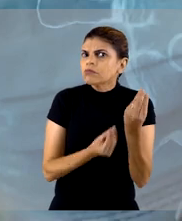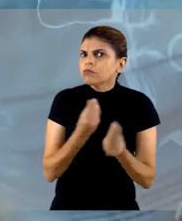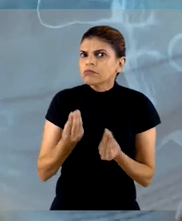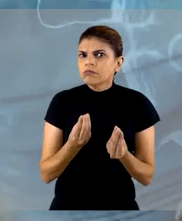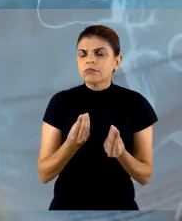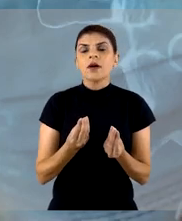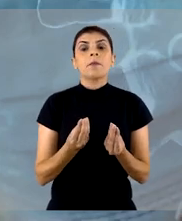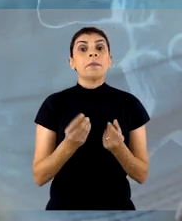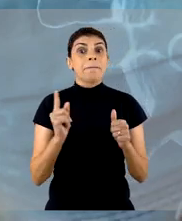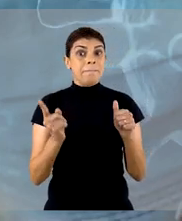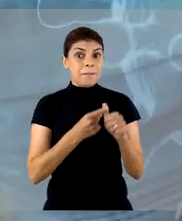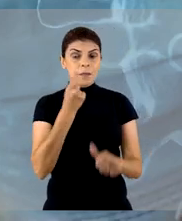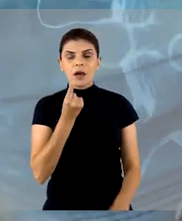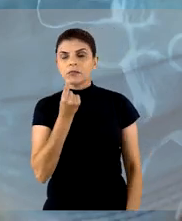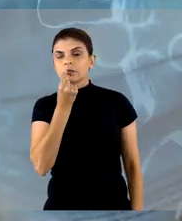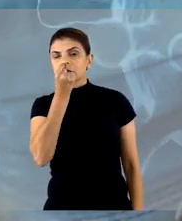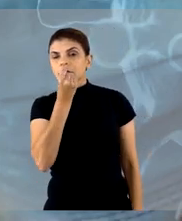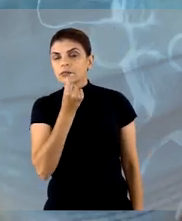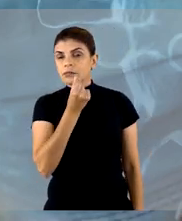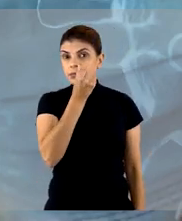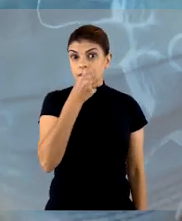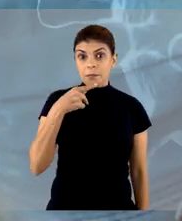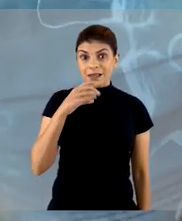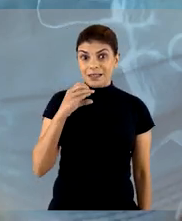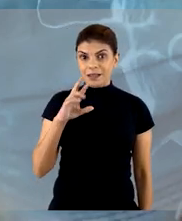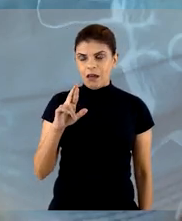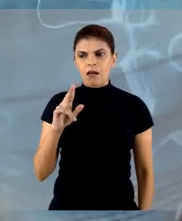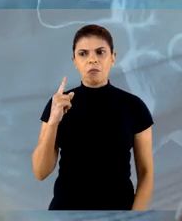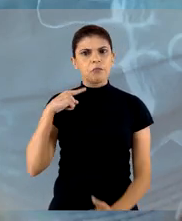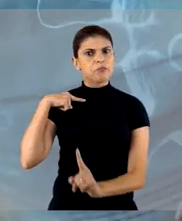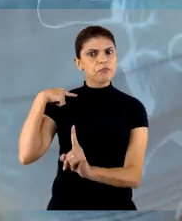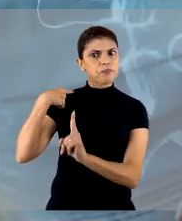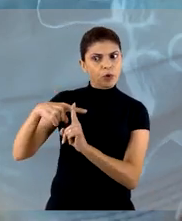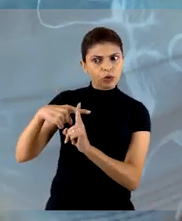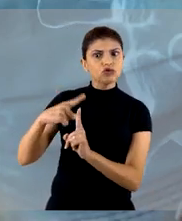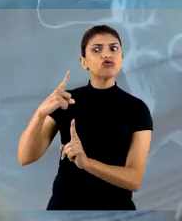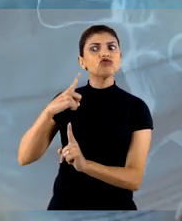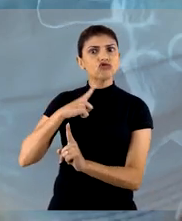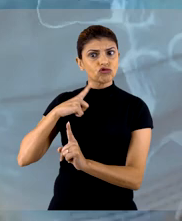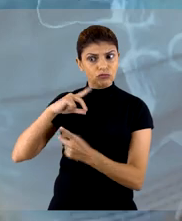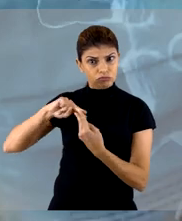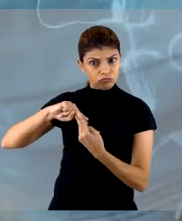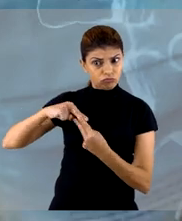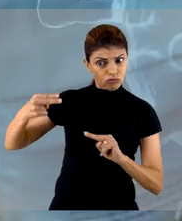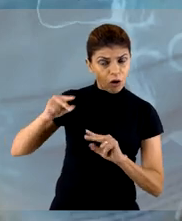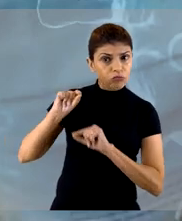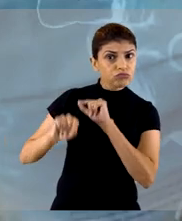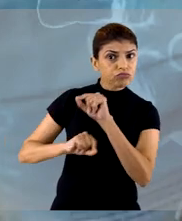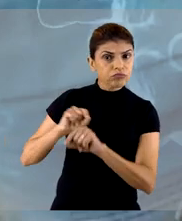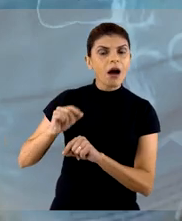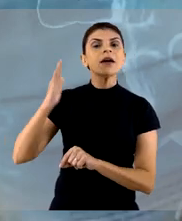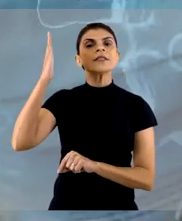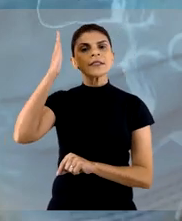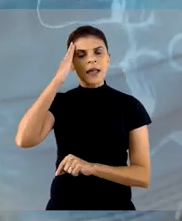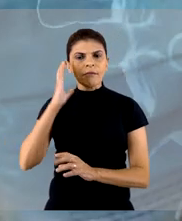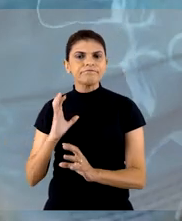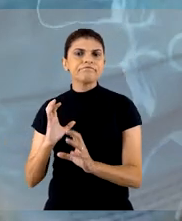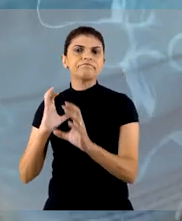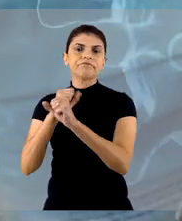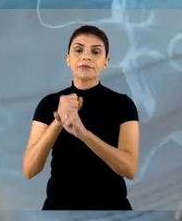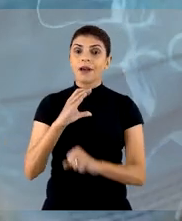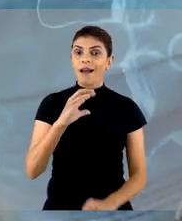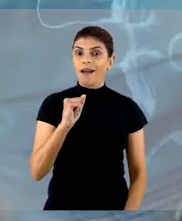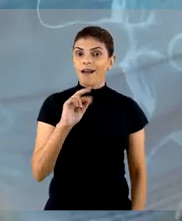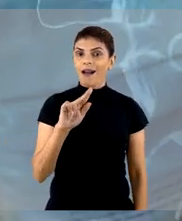Se o primeiro teste PCR dá positivo, consegue amplificar material genético do vírus, ele nos dá a ideia da carga viral e eu